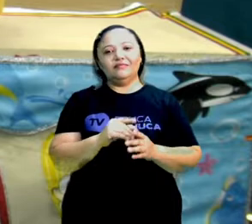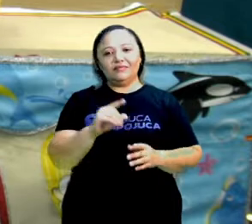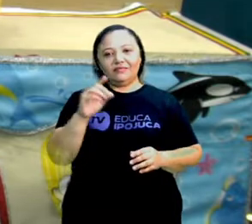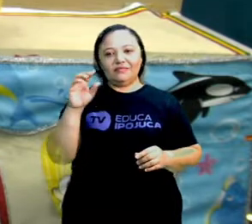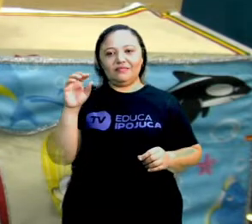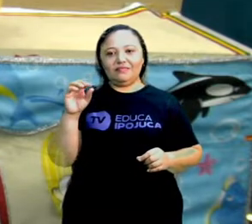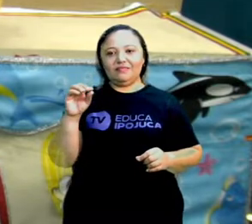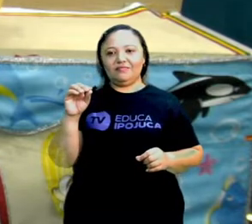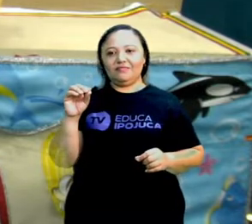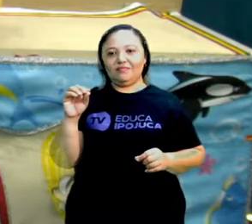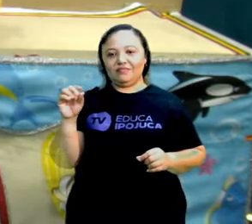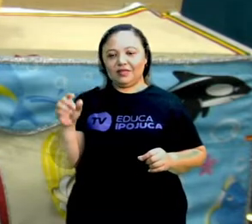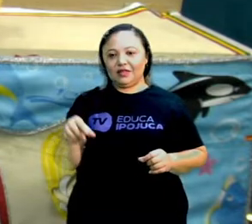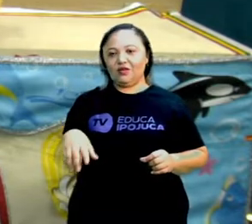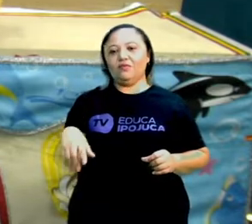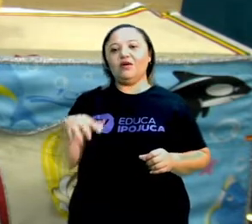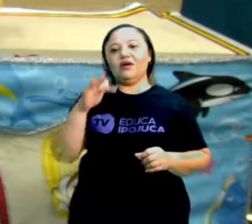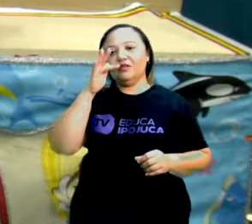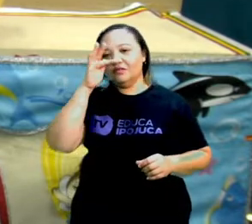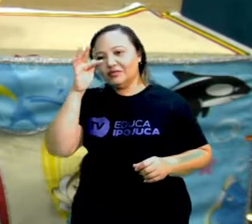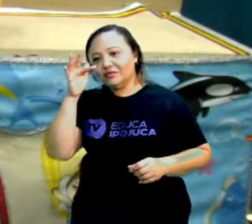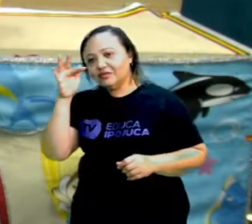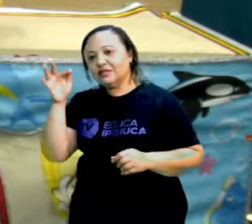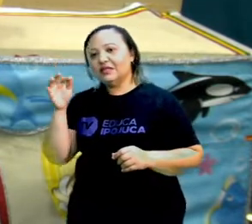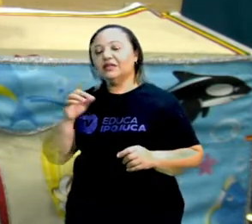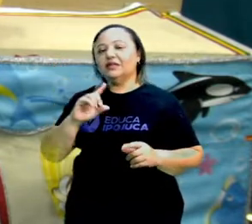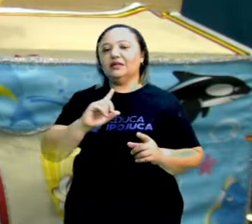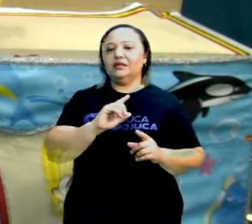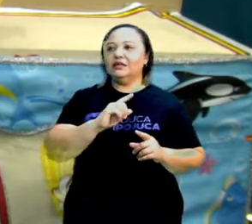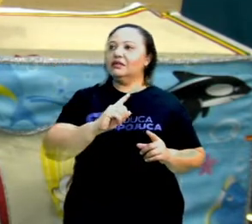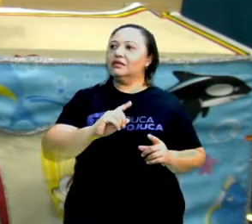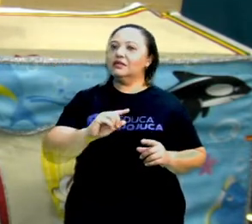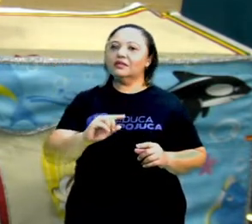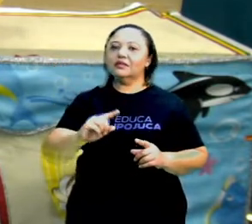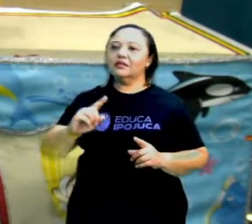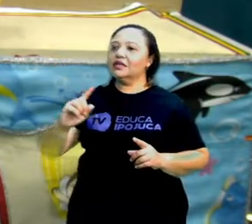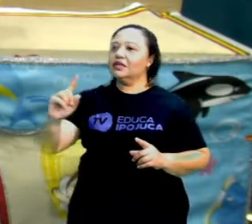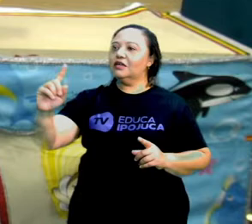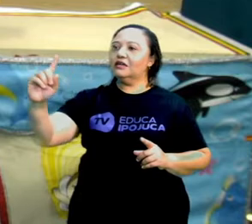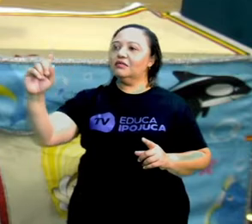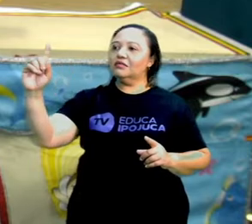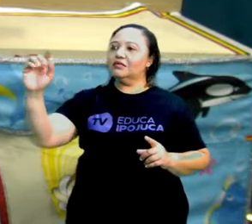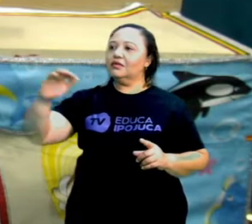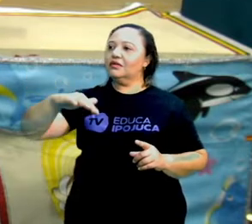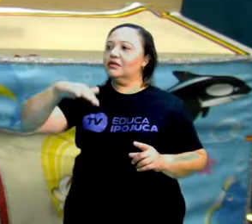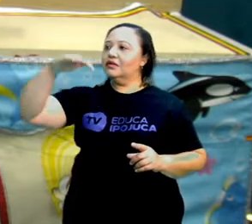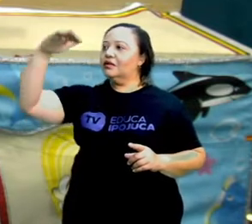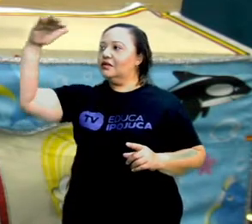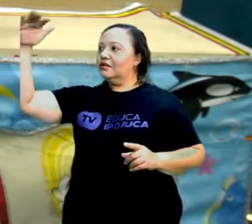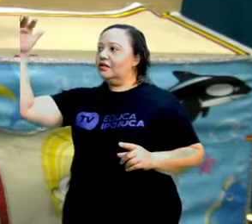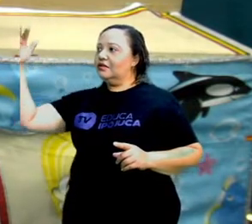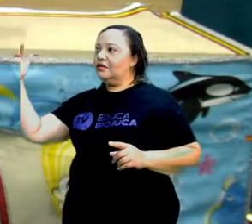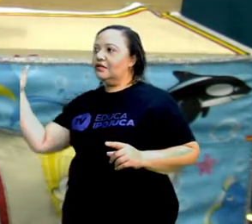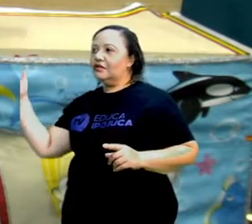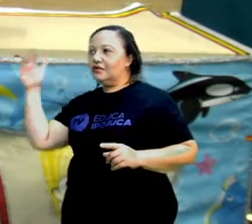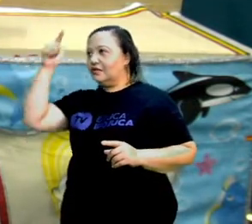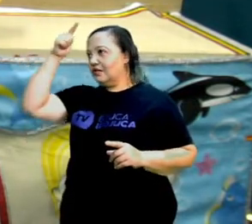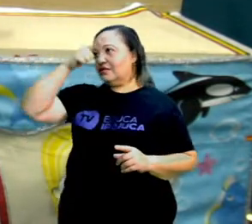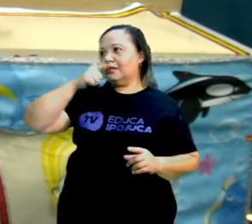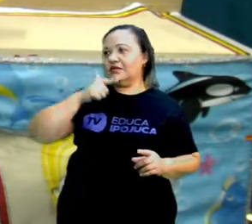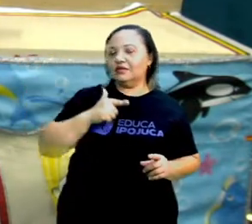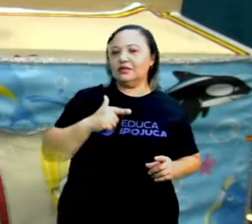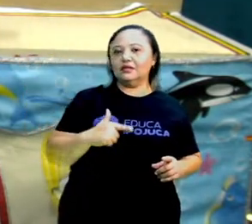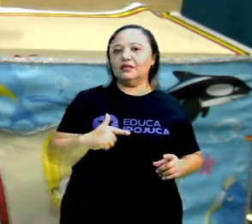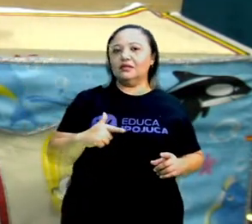Pegou os cravos, seguiu a pomba e foi. Quando ela chegou numa caverna, tão feia, Leiturinha.